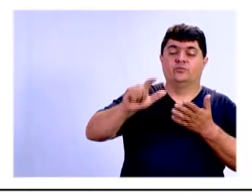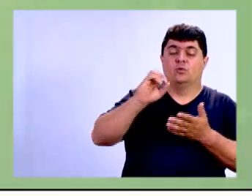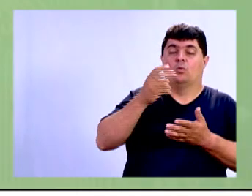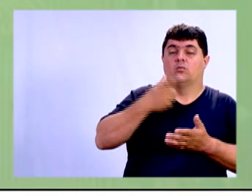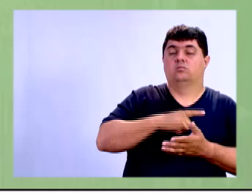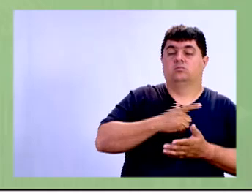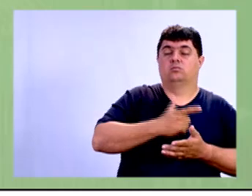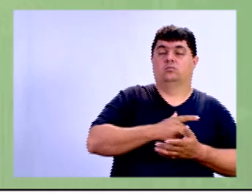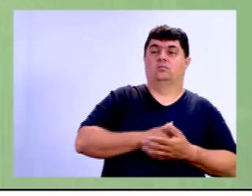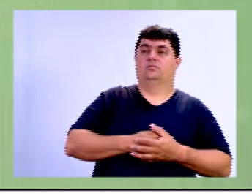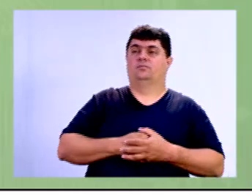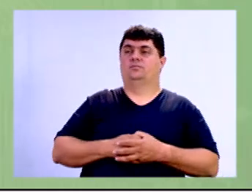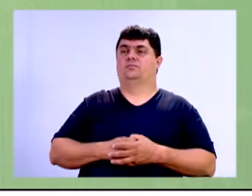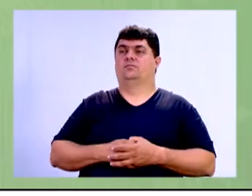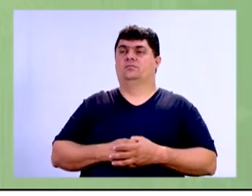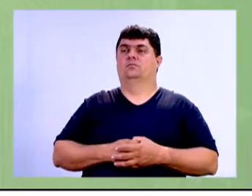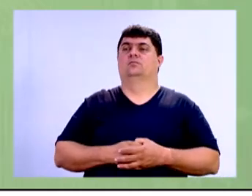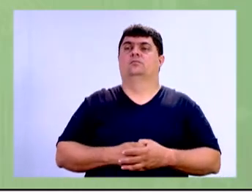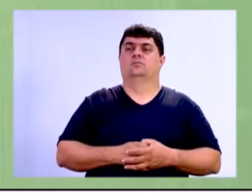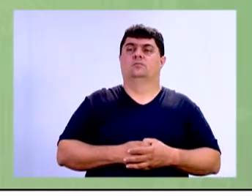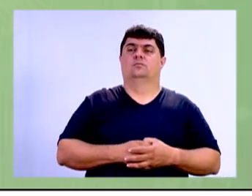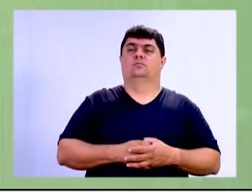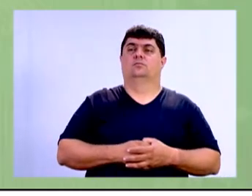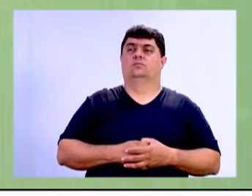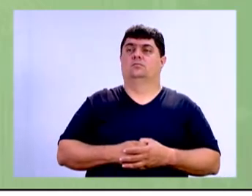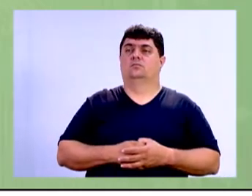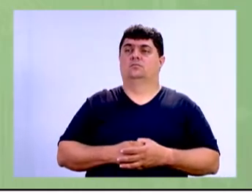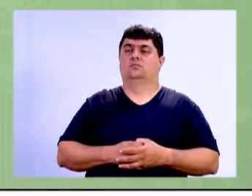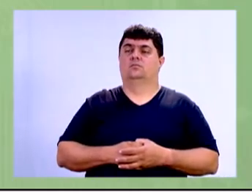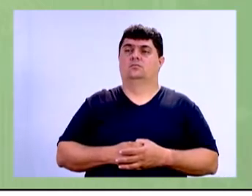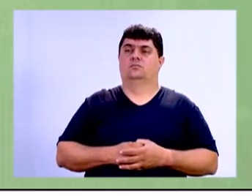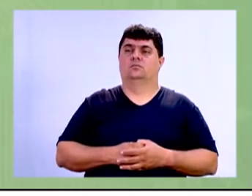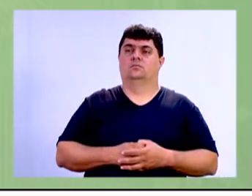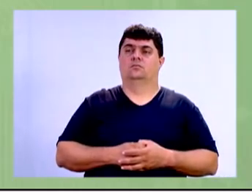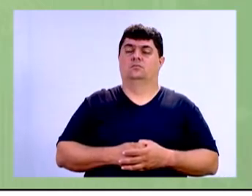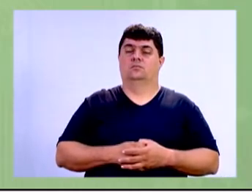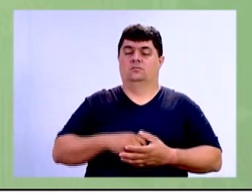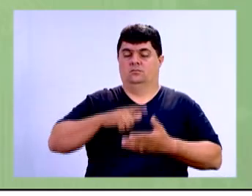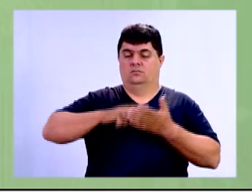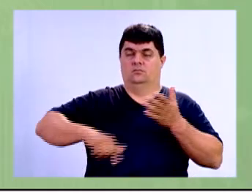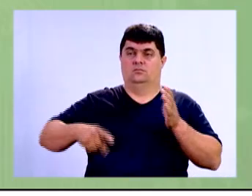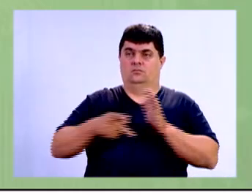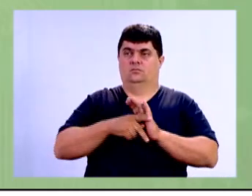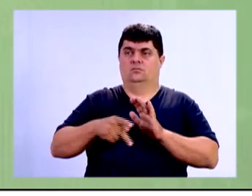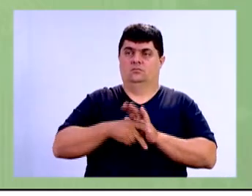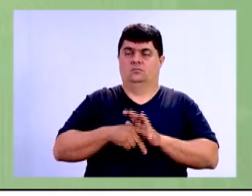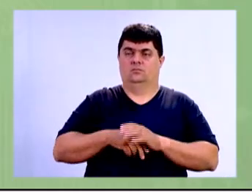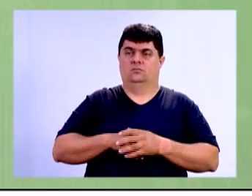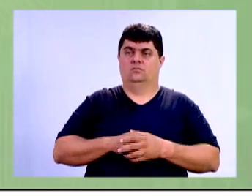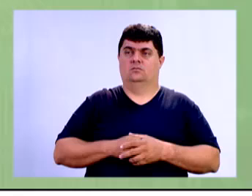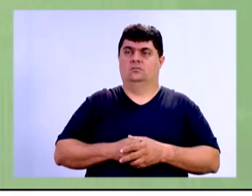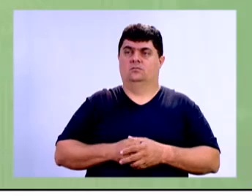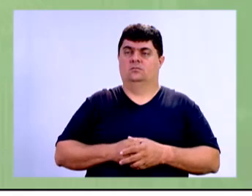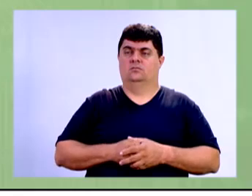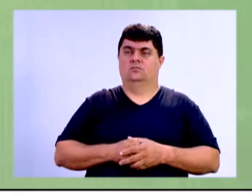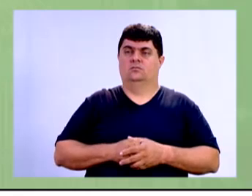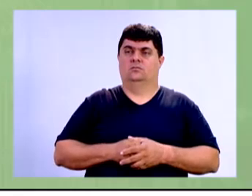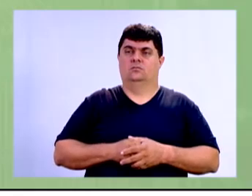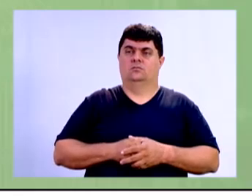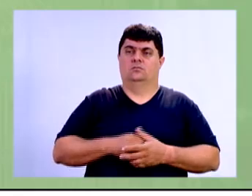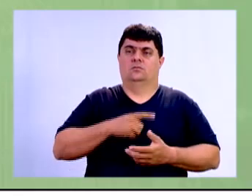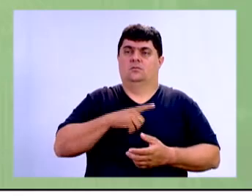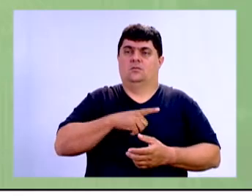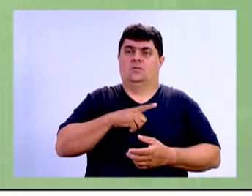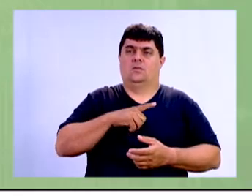né? Bem, e além disso, nas listas, nas estruturas de dados em Java, você precisa de um